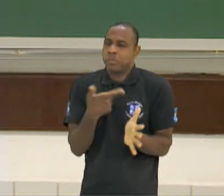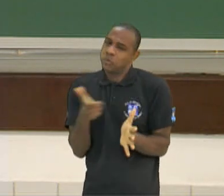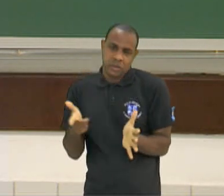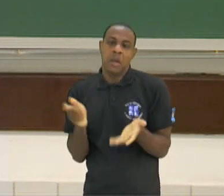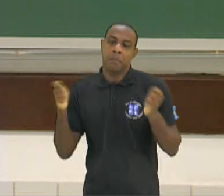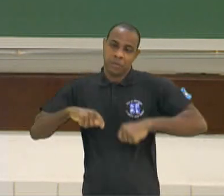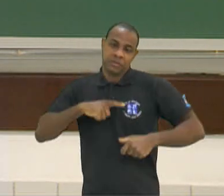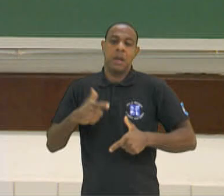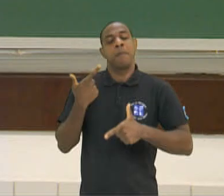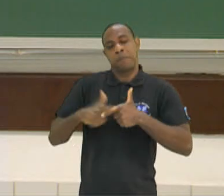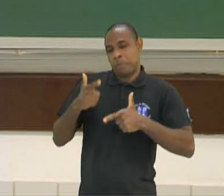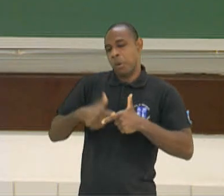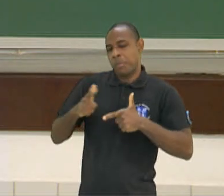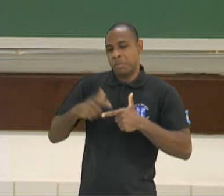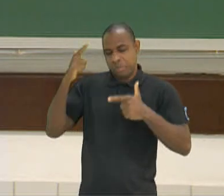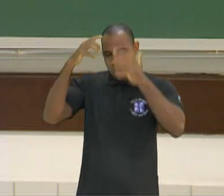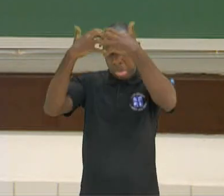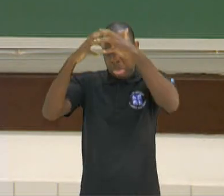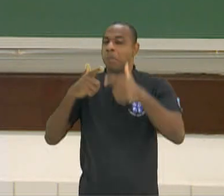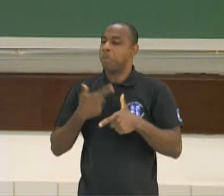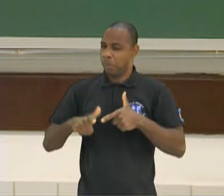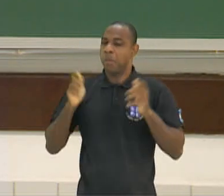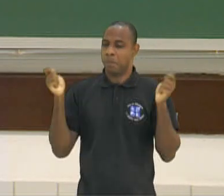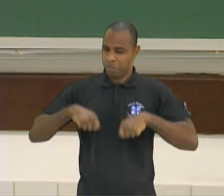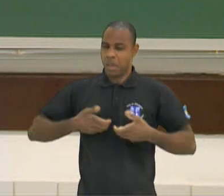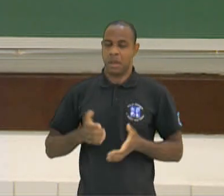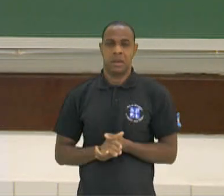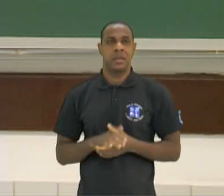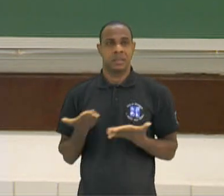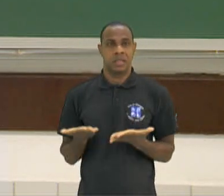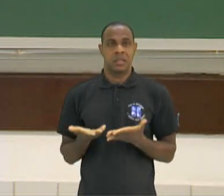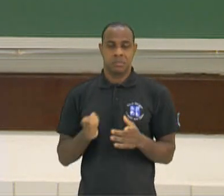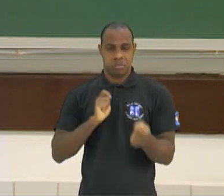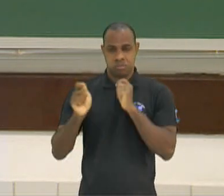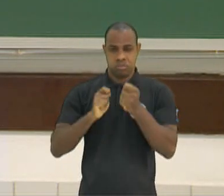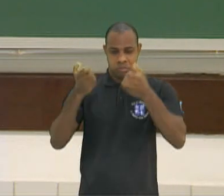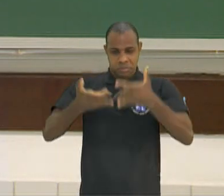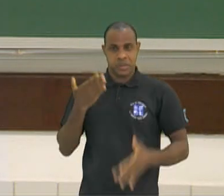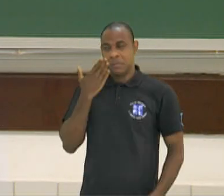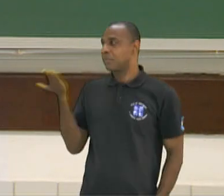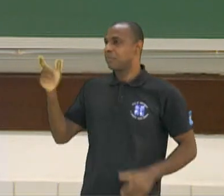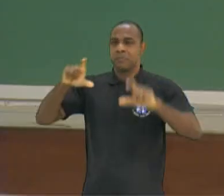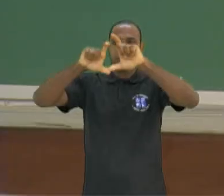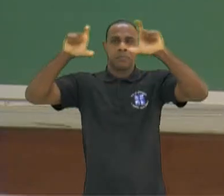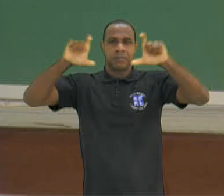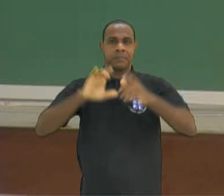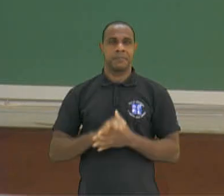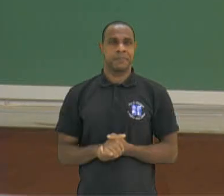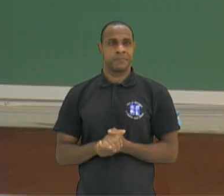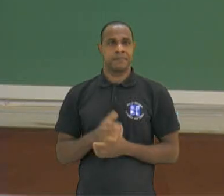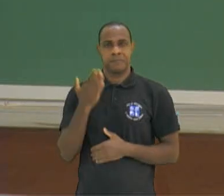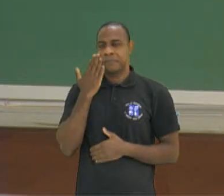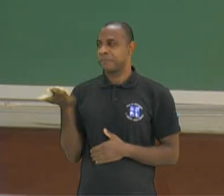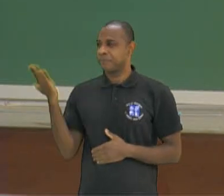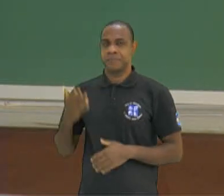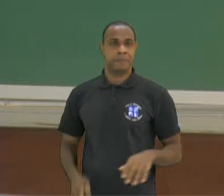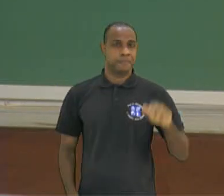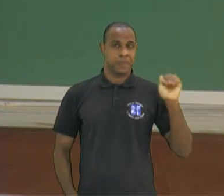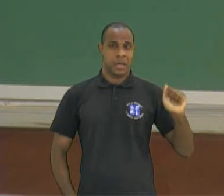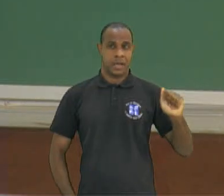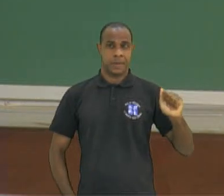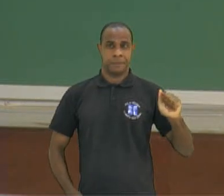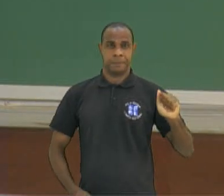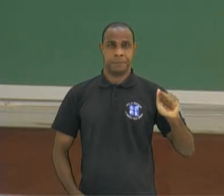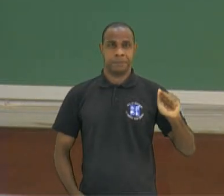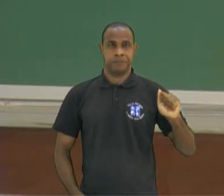no cérebro das pessoas que jogam? Isso é o que reporta o nosso chart. Agora, what are experts worry about